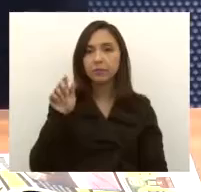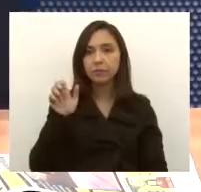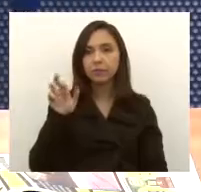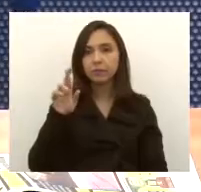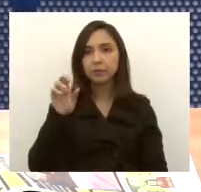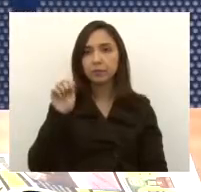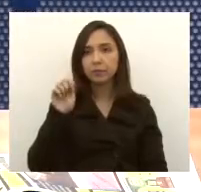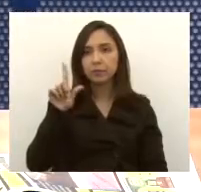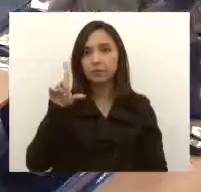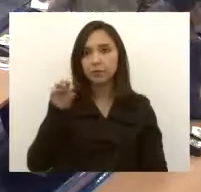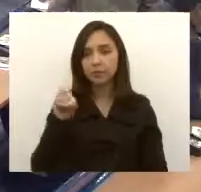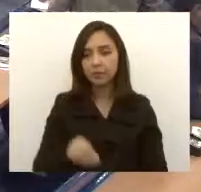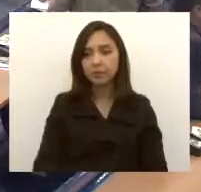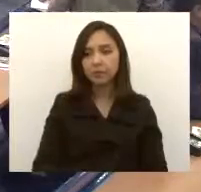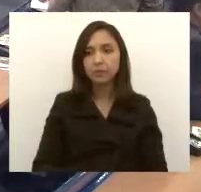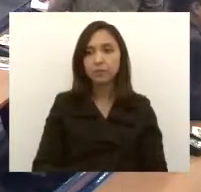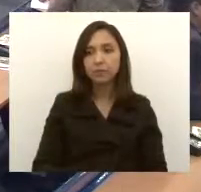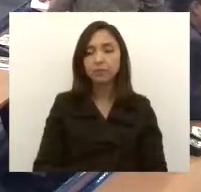Celestino.